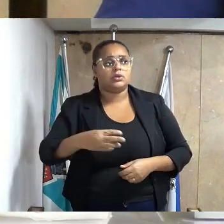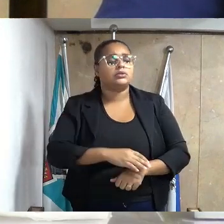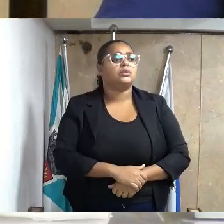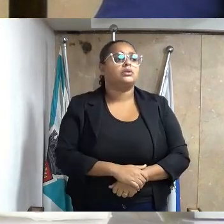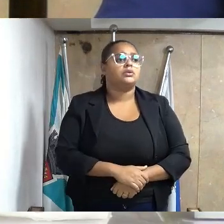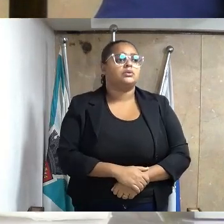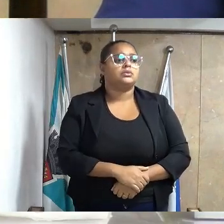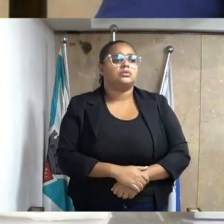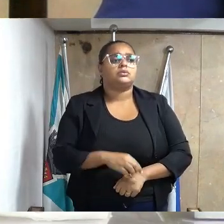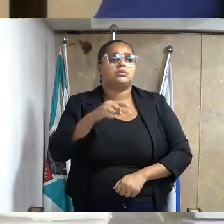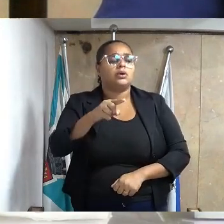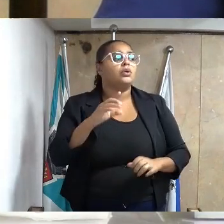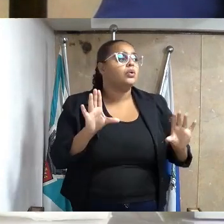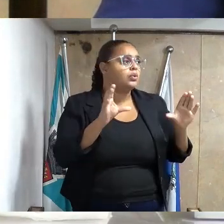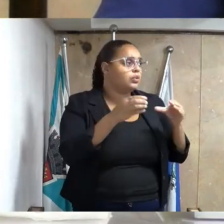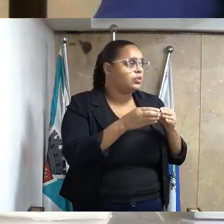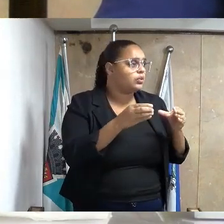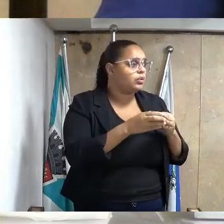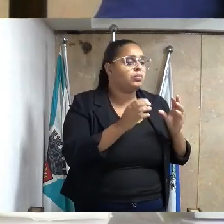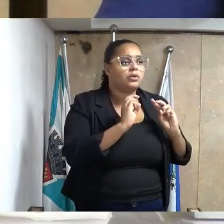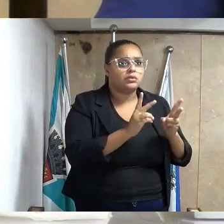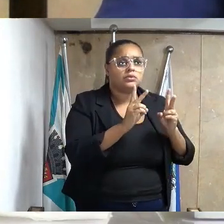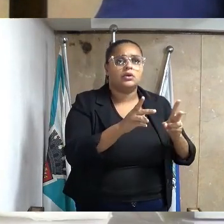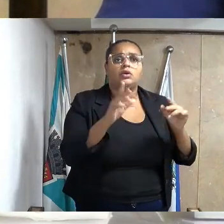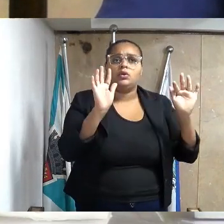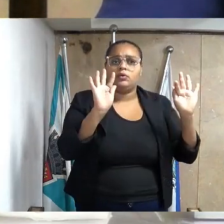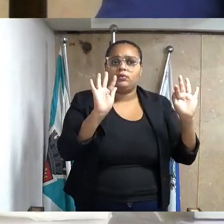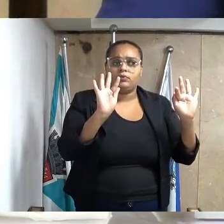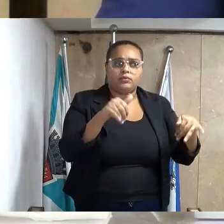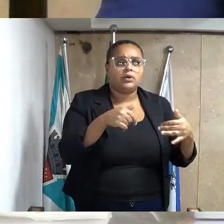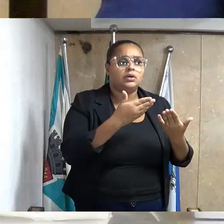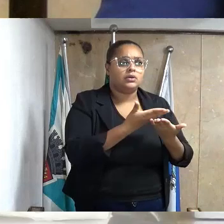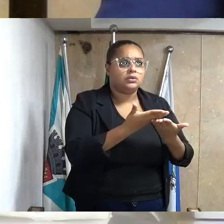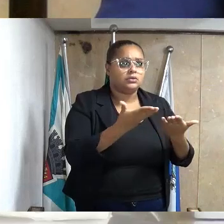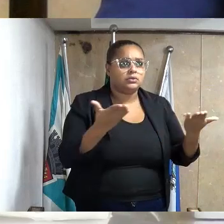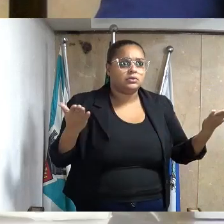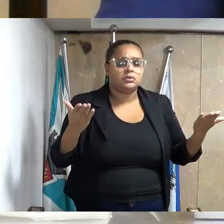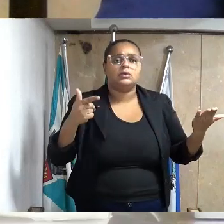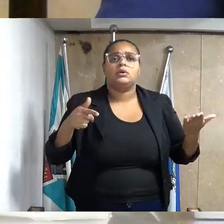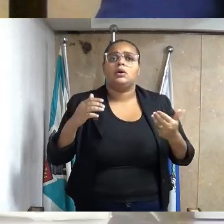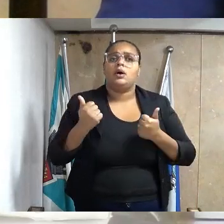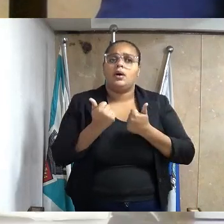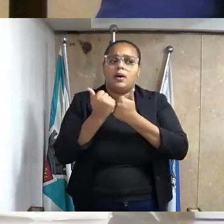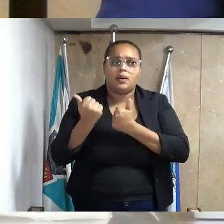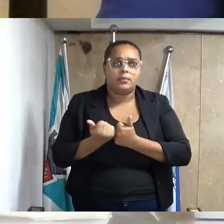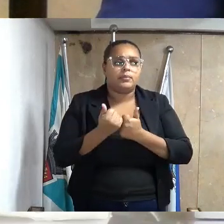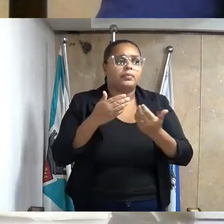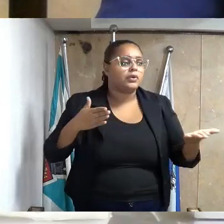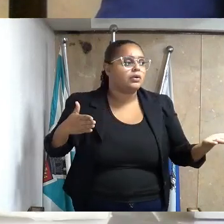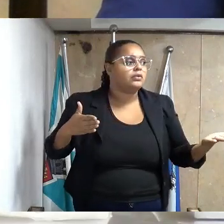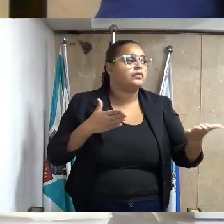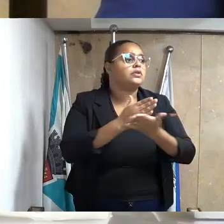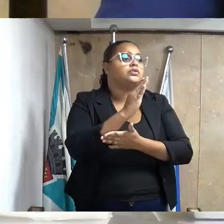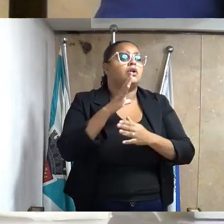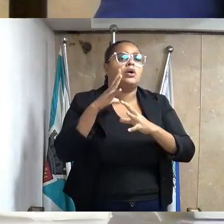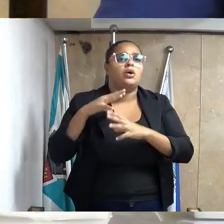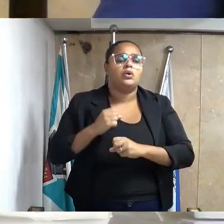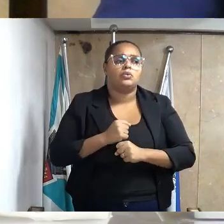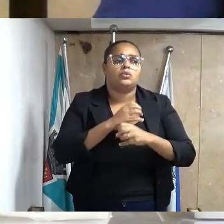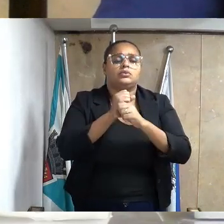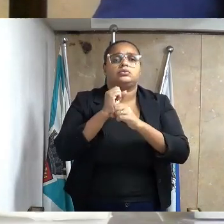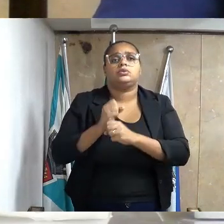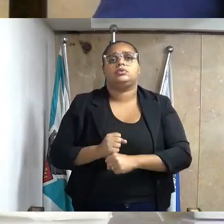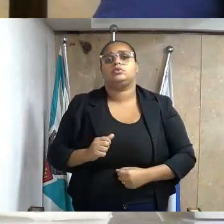458/2023 da Comissão Permanente de Finanças e Orçamento, aprovando as contas de